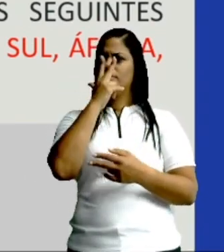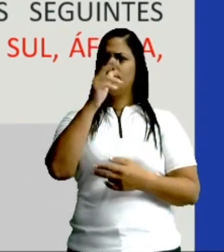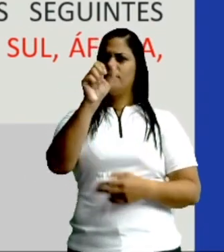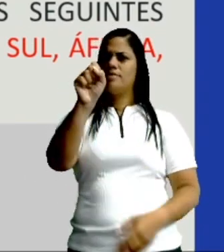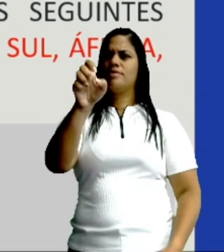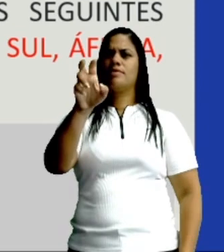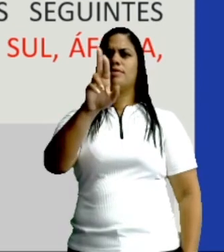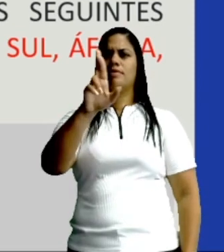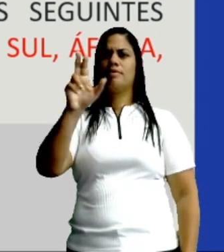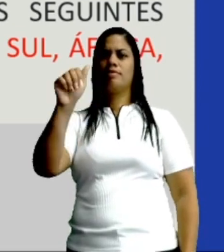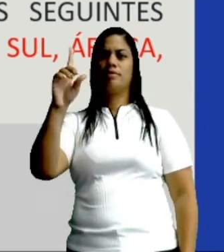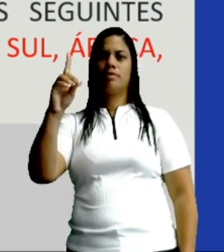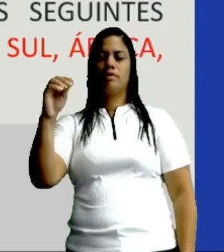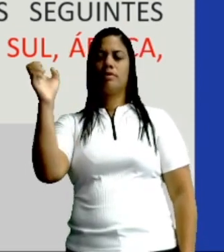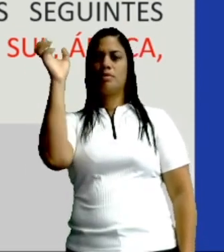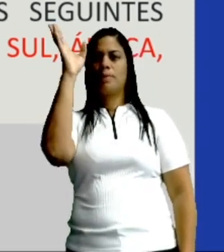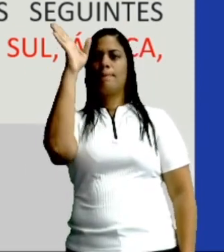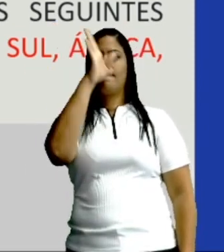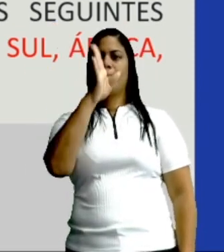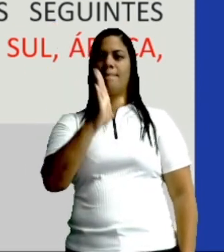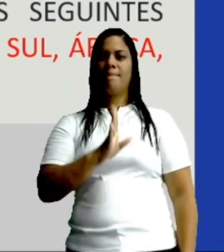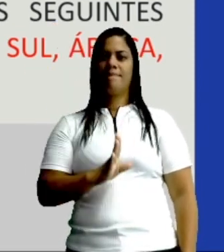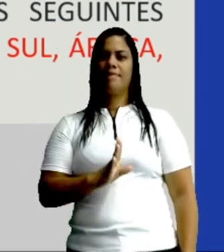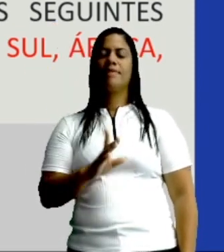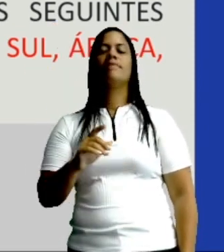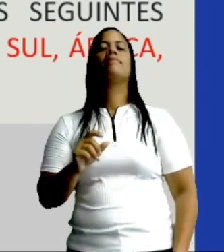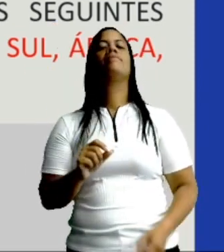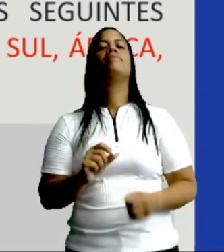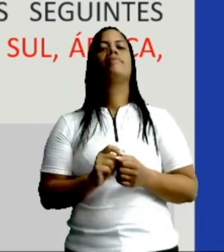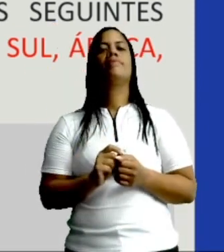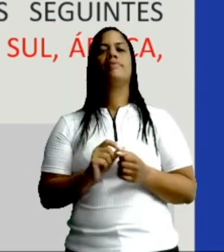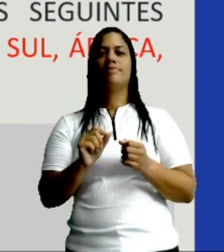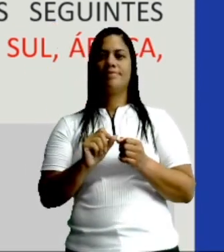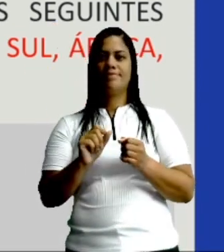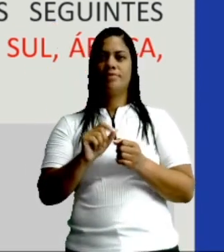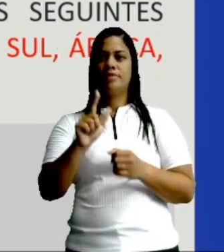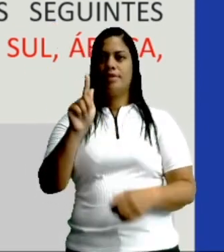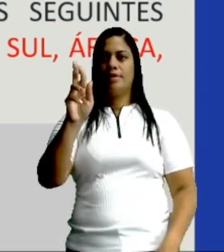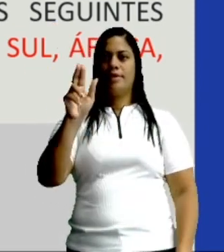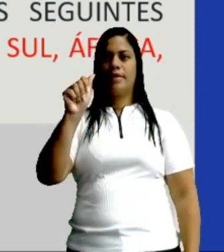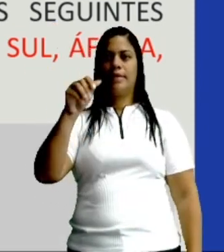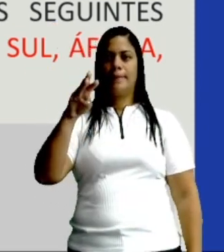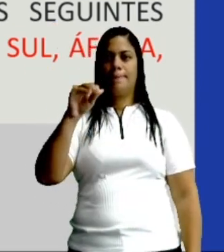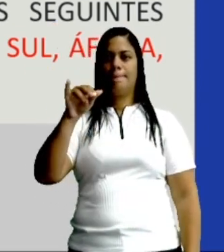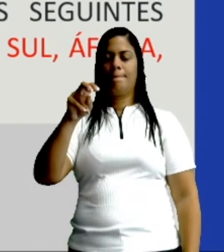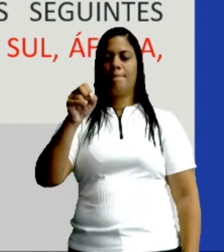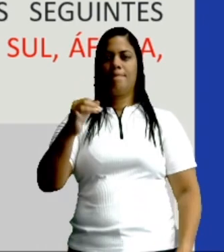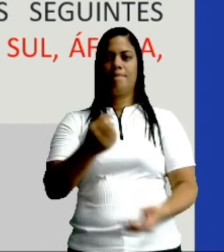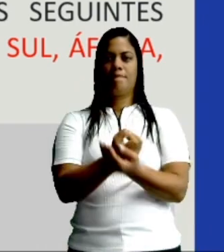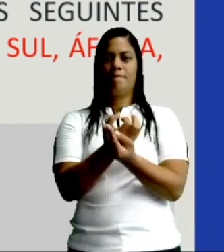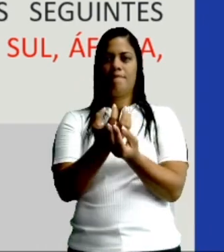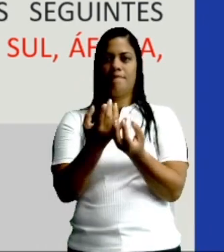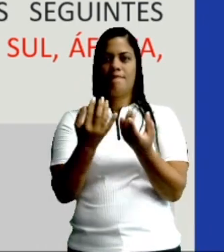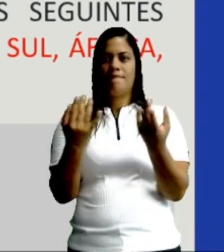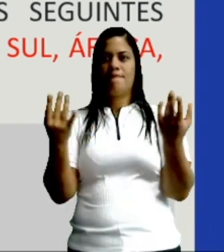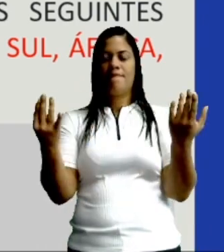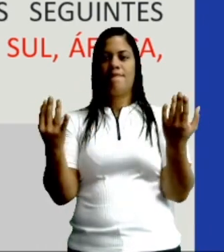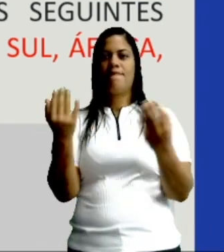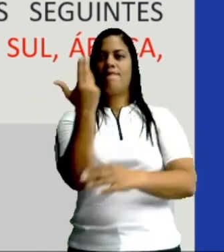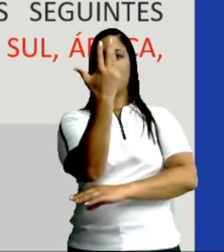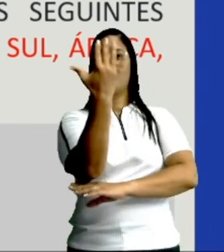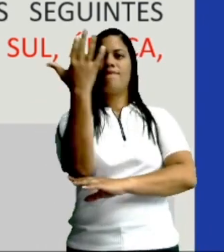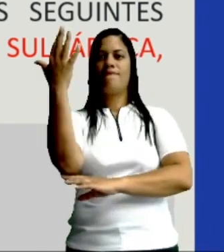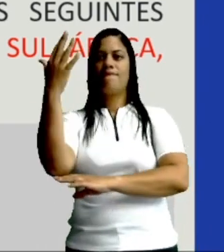cerrado brasileiro, as savanas são compostas basicamente por gramíneas e capins, árvores